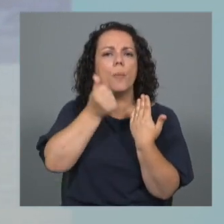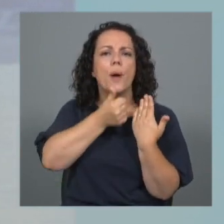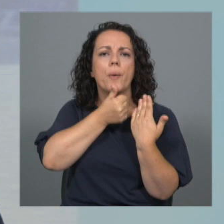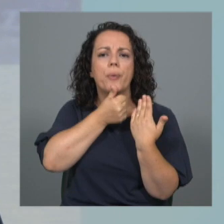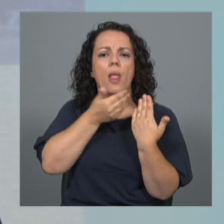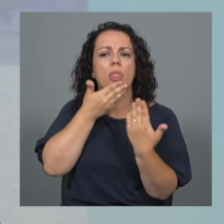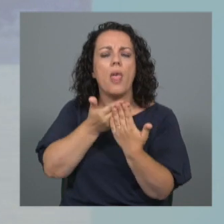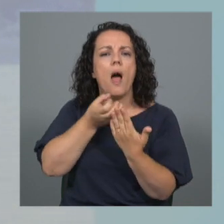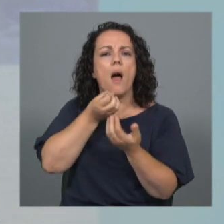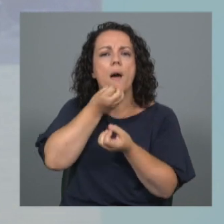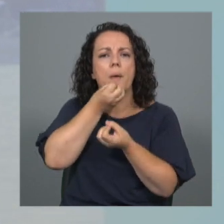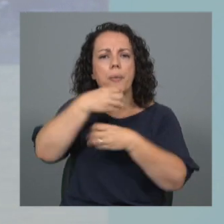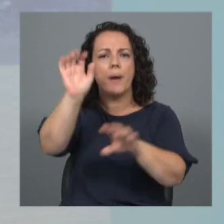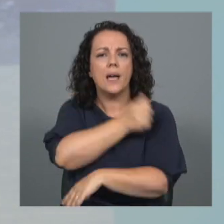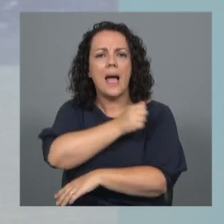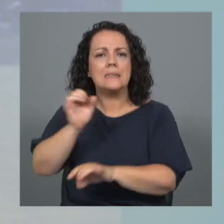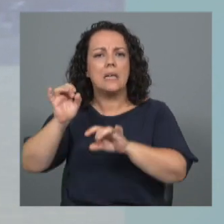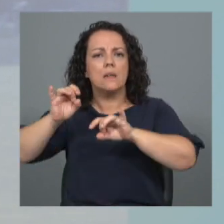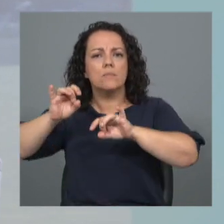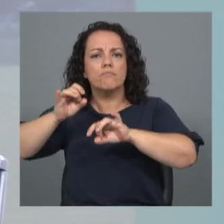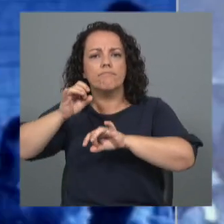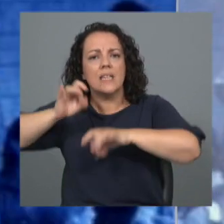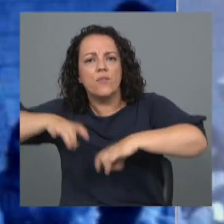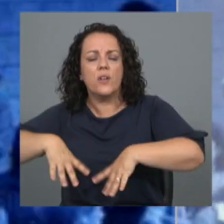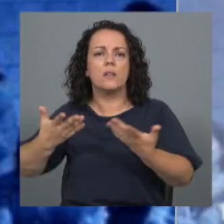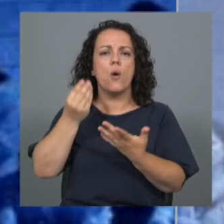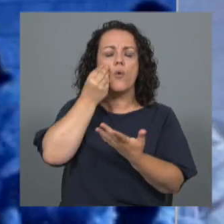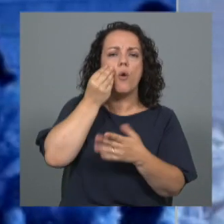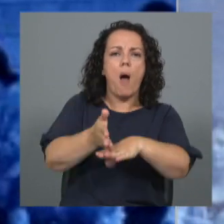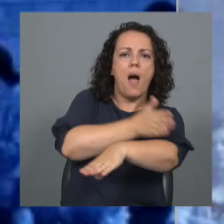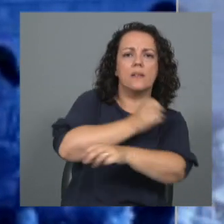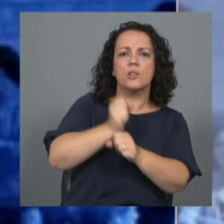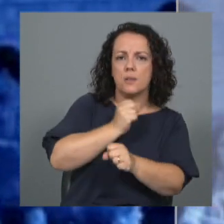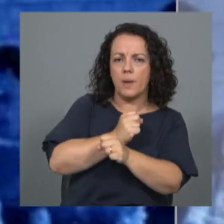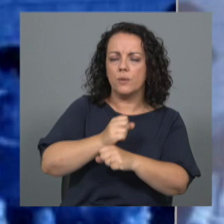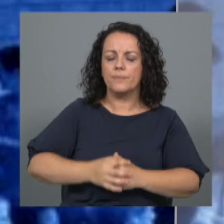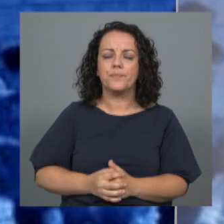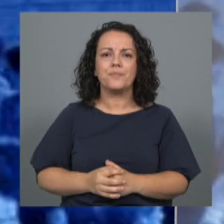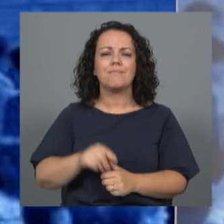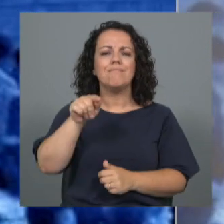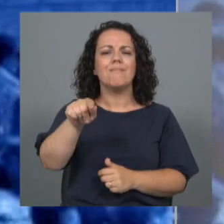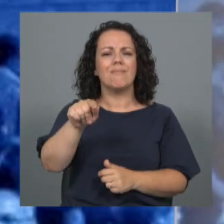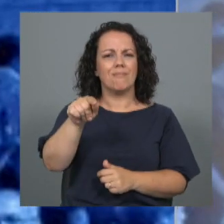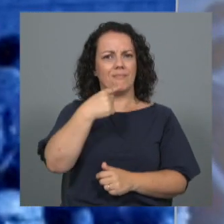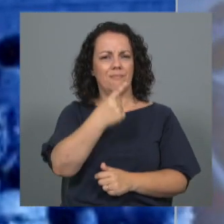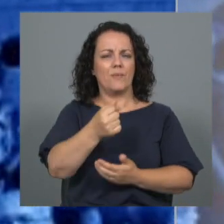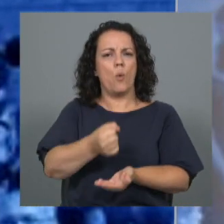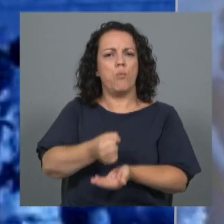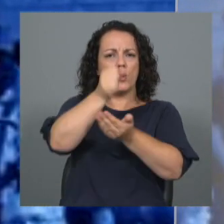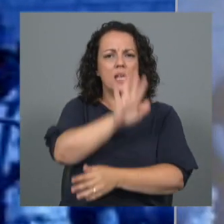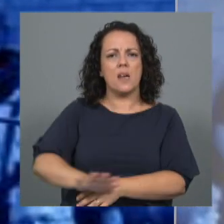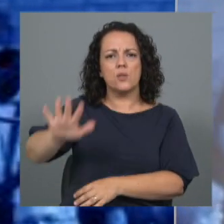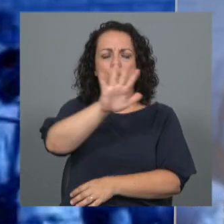se possível, evitar que ela lá chegue. Como é que se trabalha ou se concretiza, nomeadamente, esta questão, esta Bolsa Nacional de Alojamento